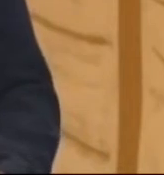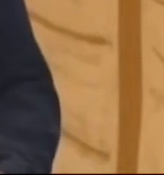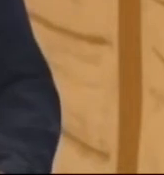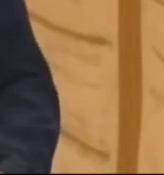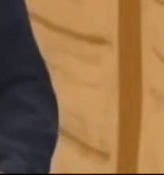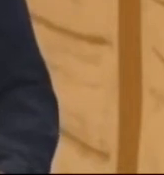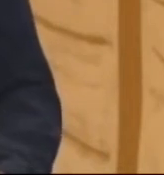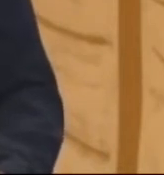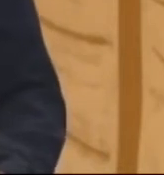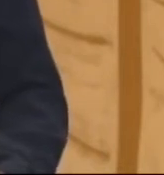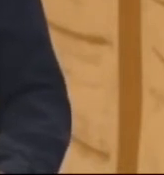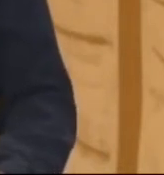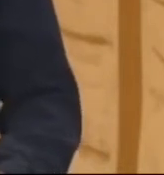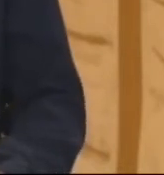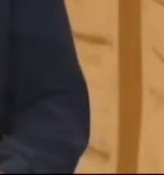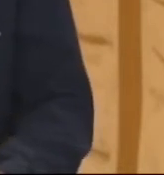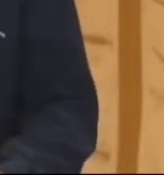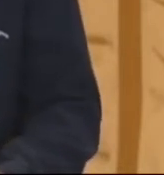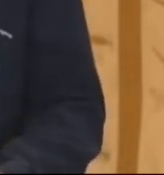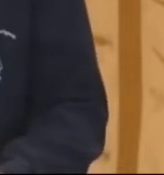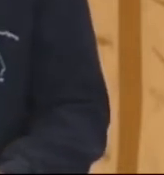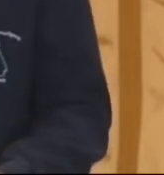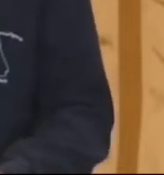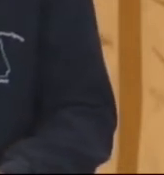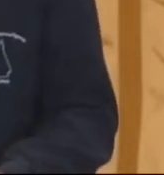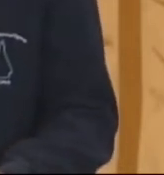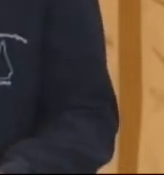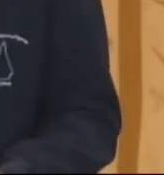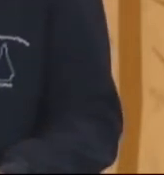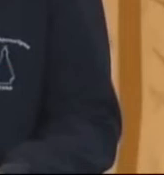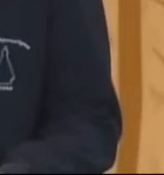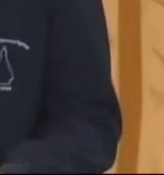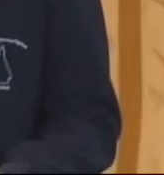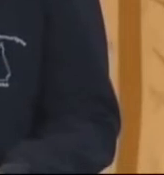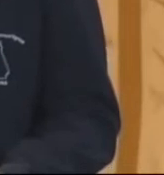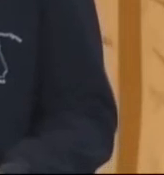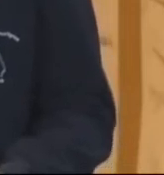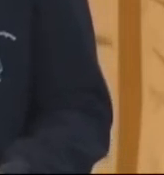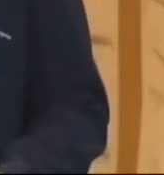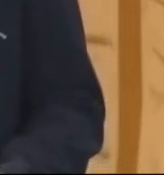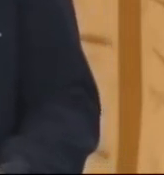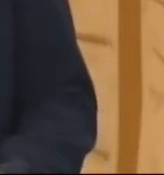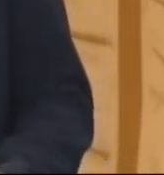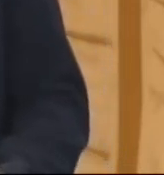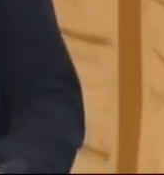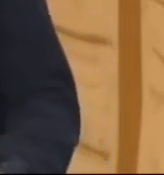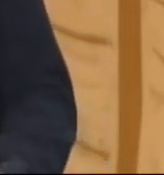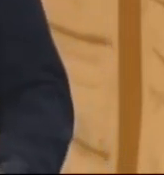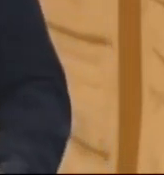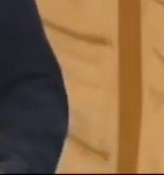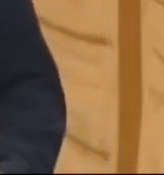acampar ao redor dos que o temem e o salva.